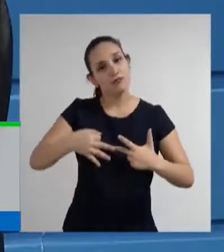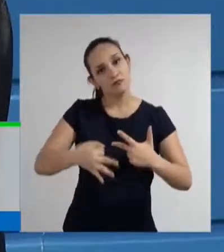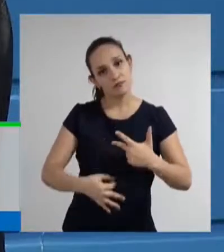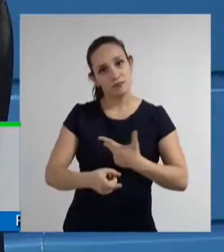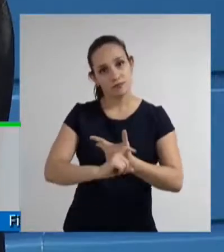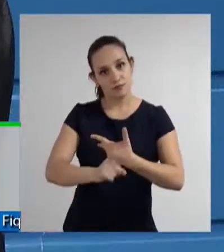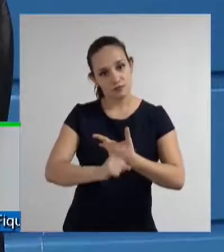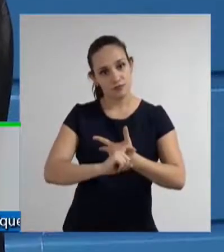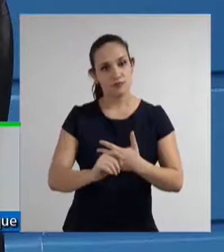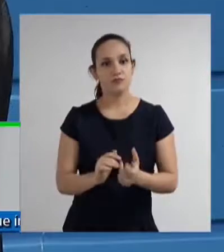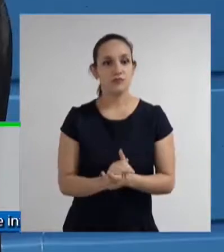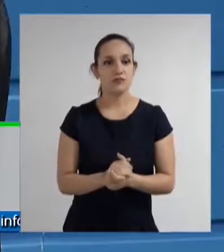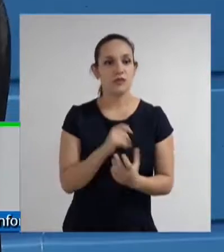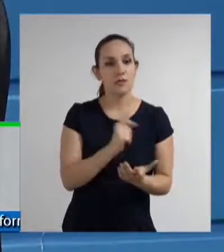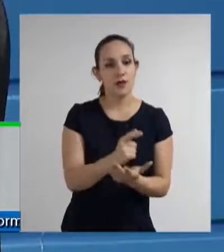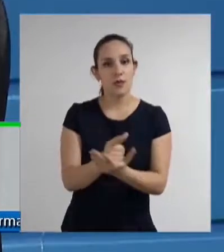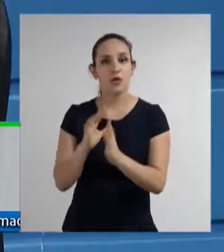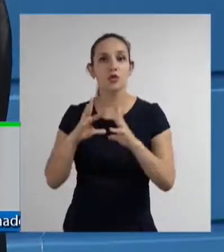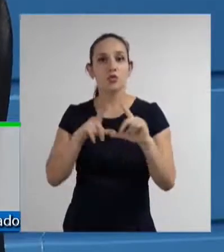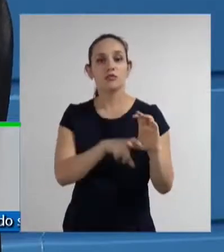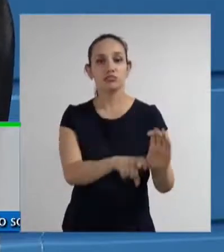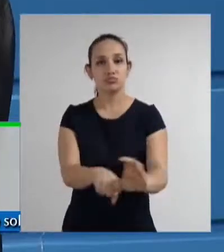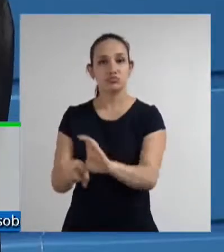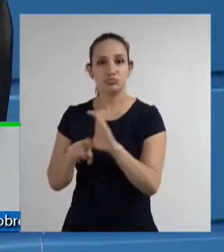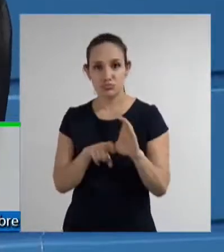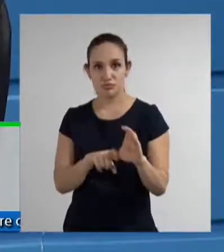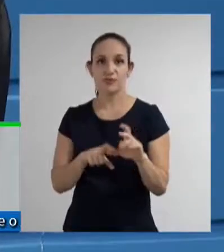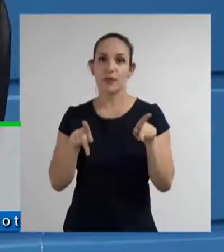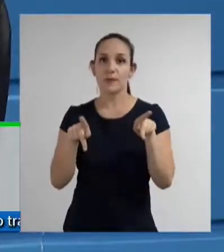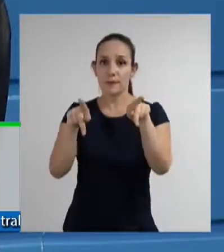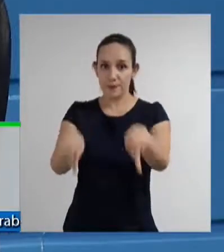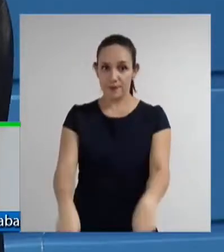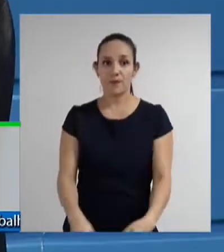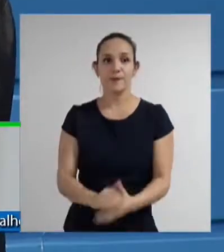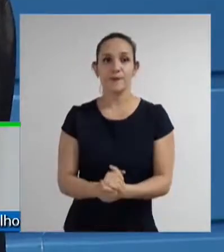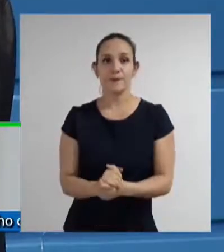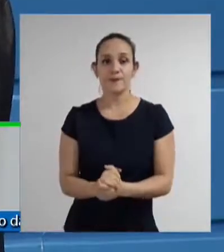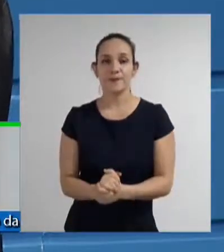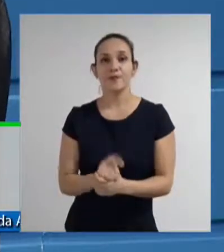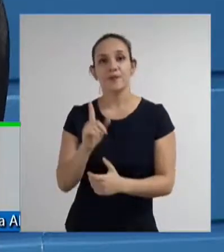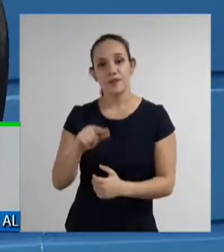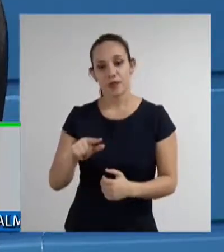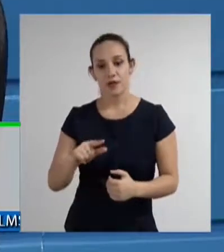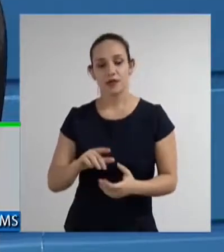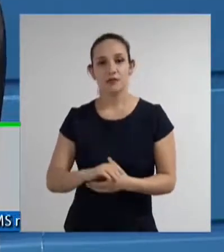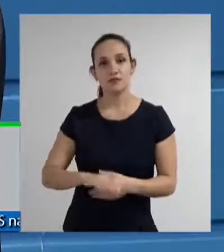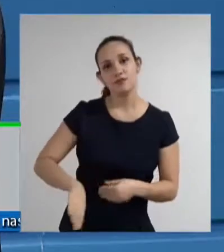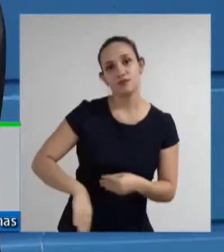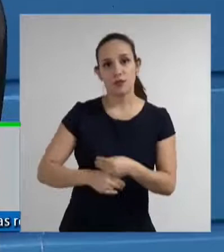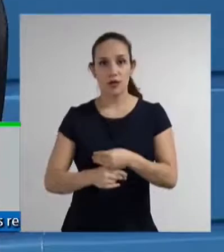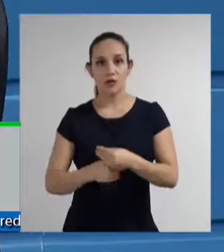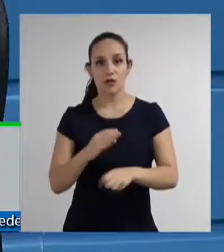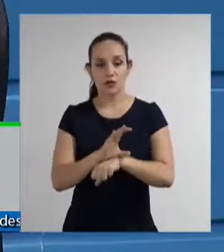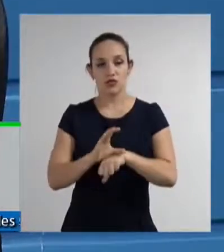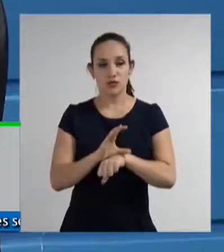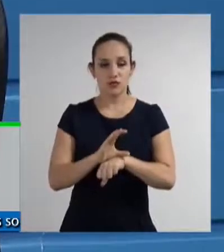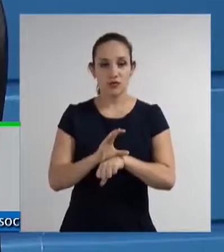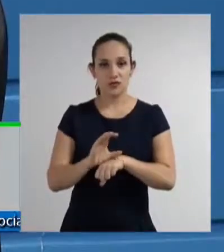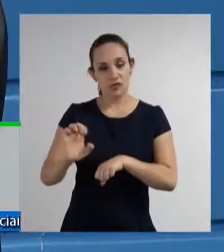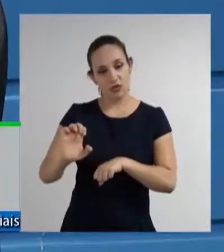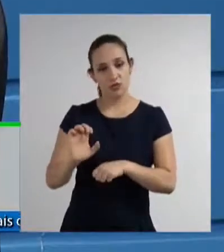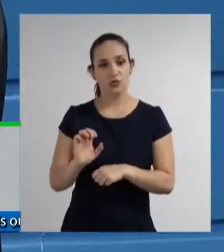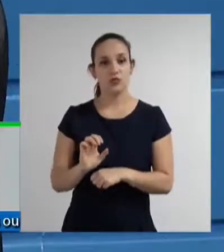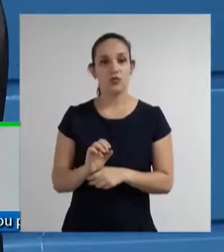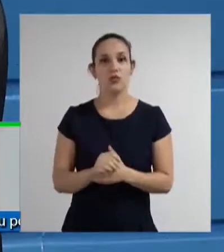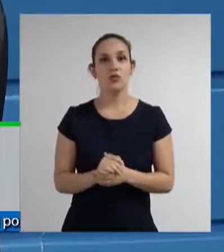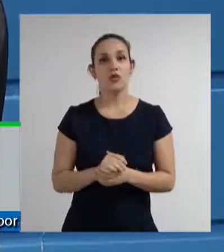regime especial de pagamentos de débitos públicos instituído pela Emenda Constitucional número 94, de 15 de